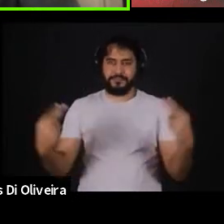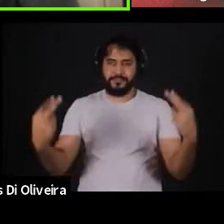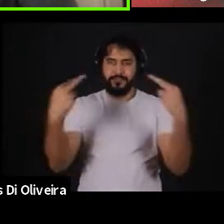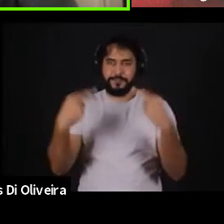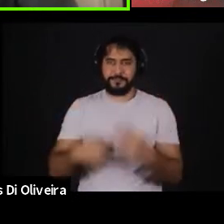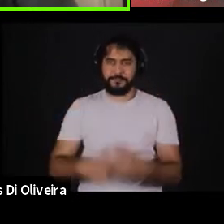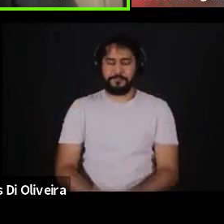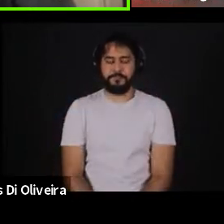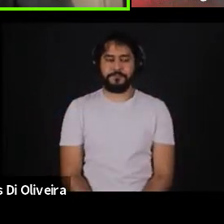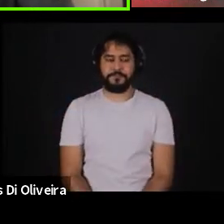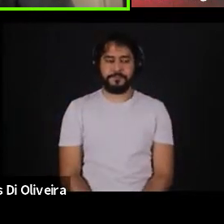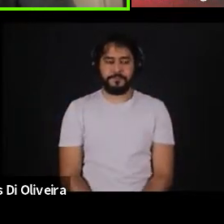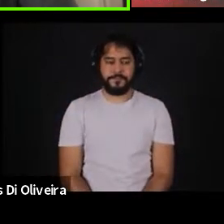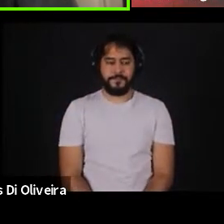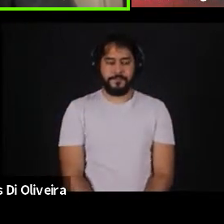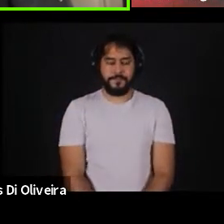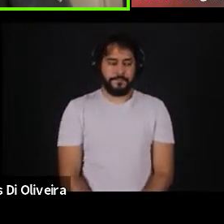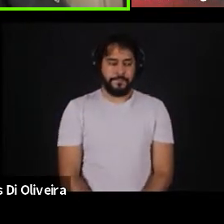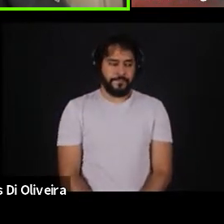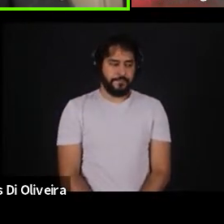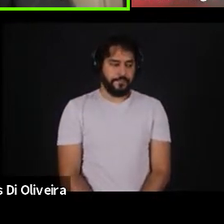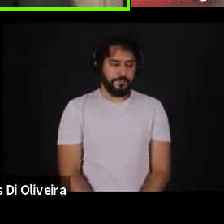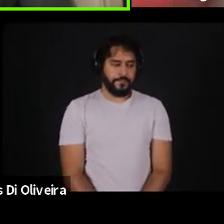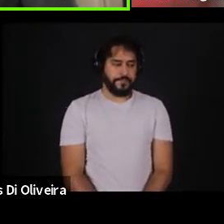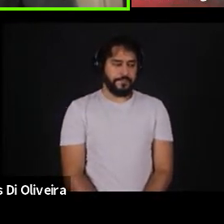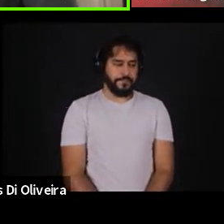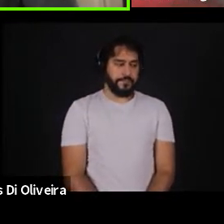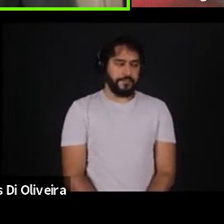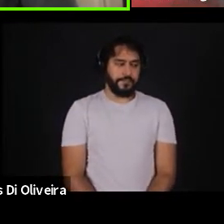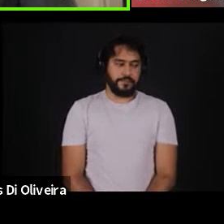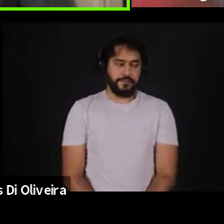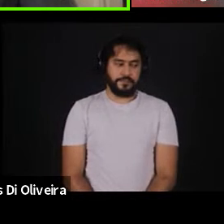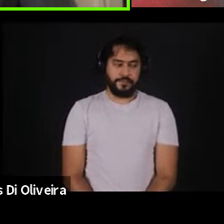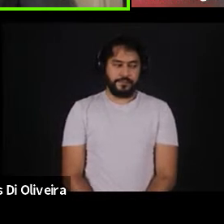um homem de meia idade, cis,